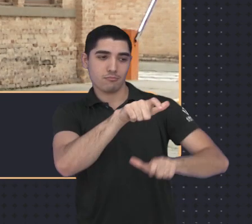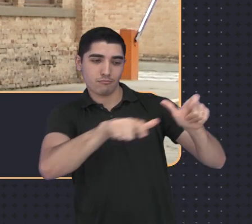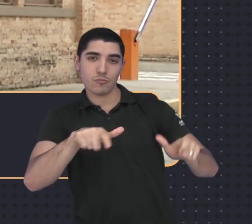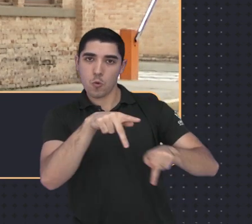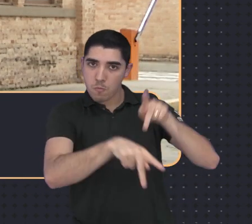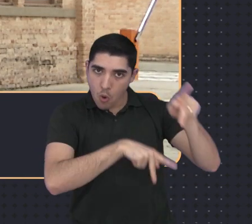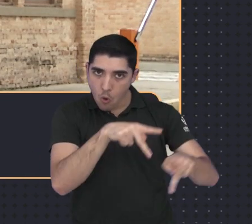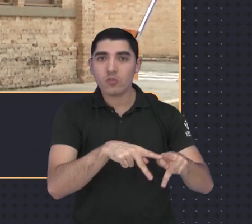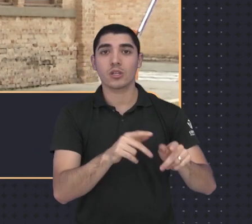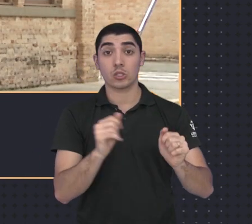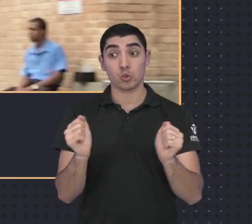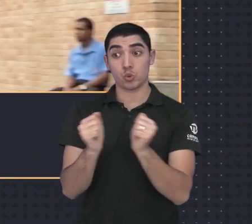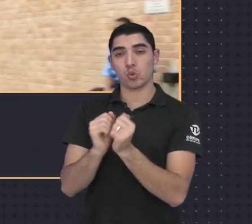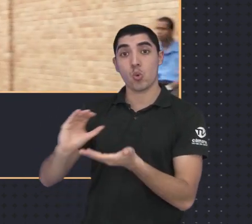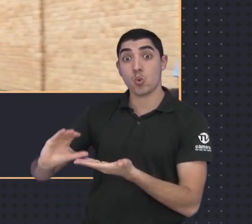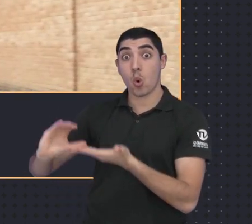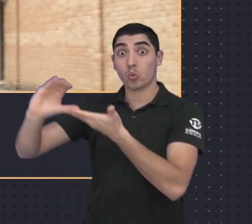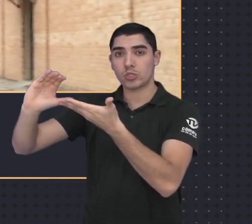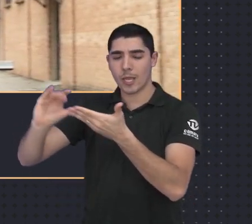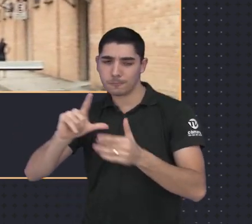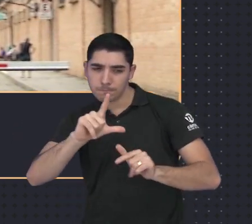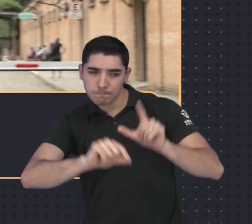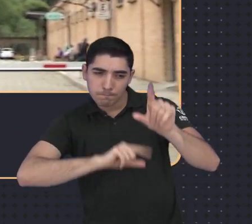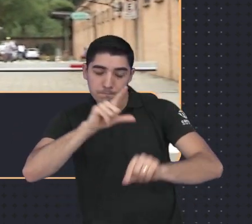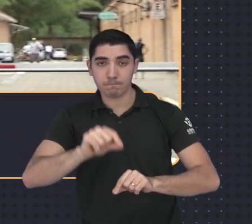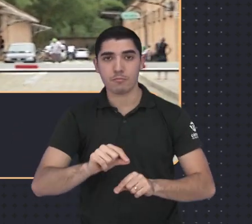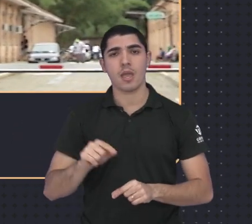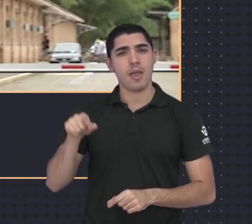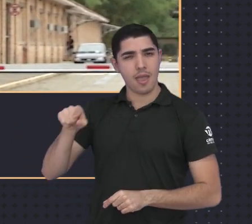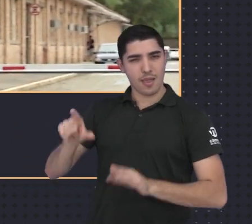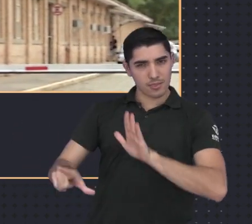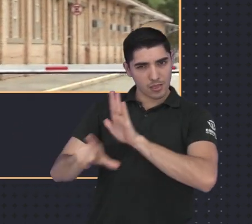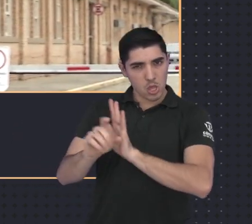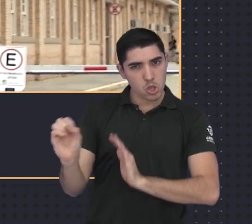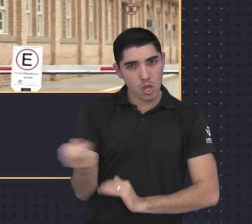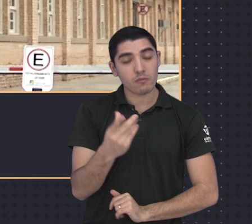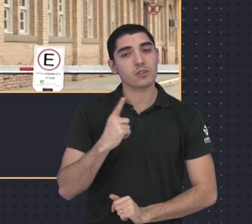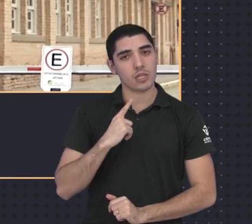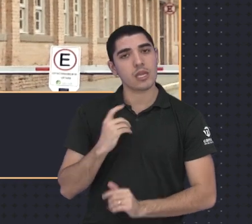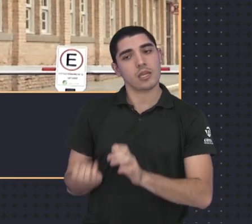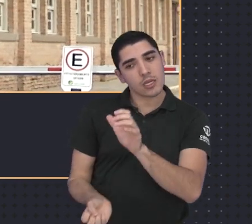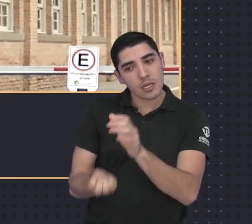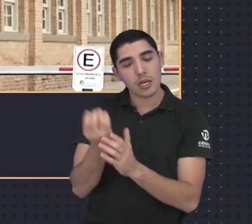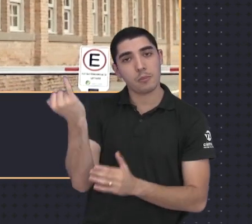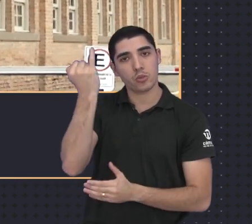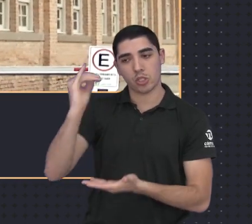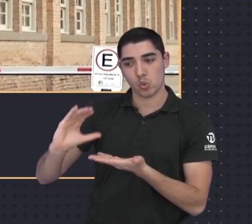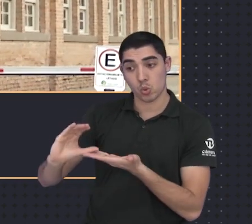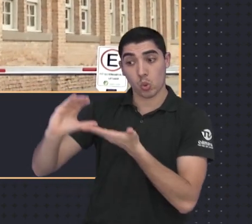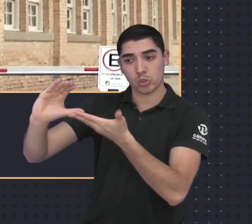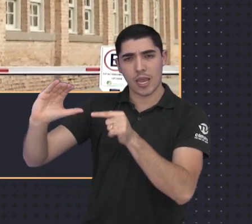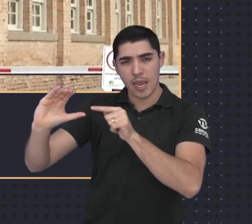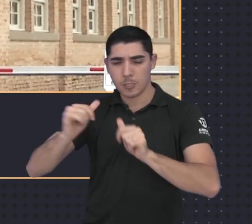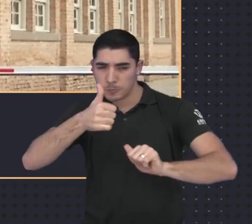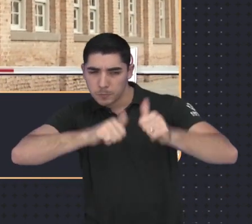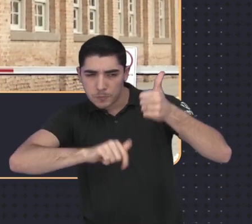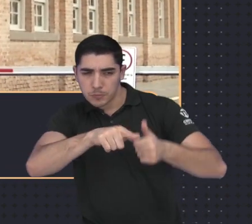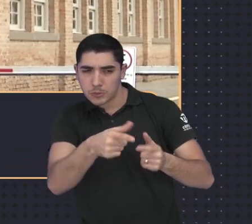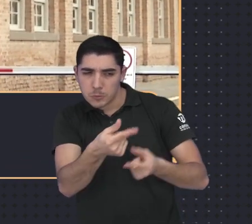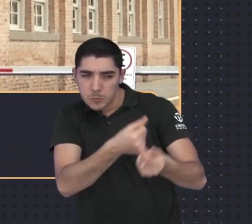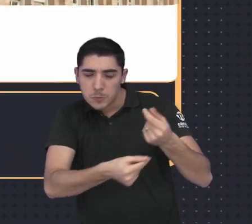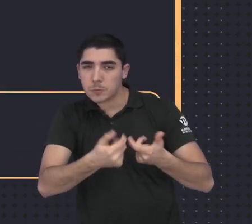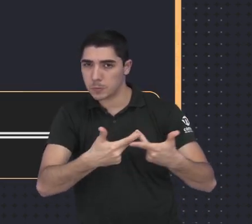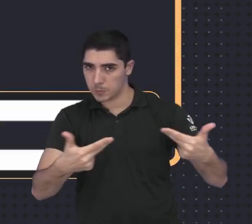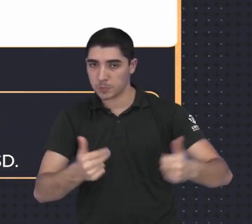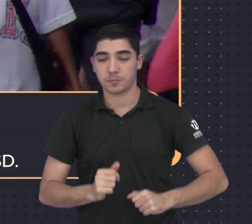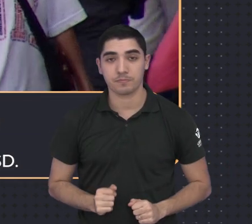de um conselho deliberativo. A alteração também prevê a instituição de um conselho para fiscalizar as atividades financeiras